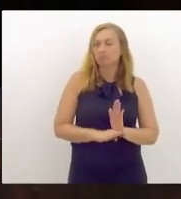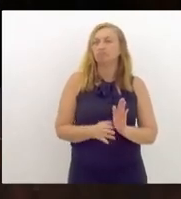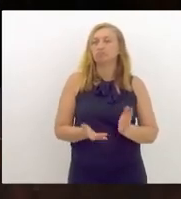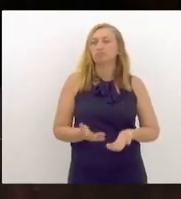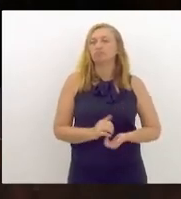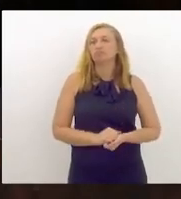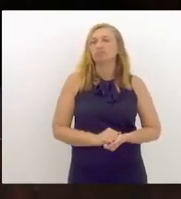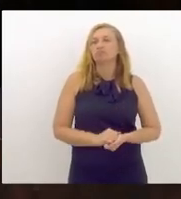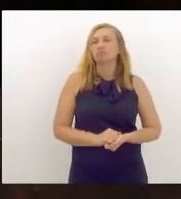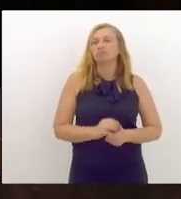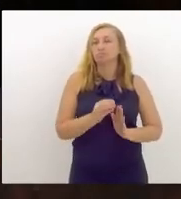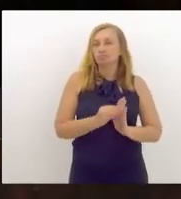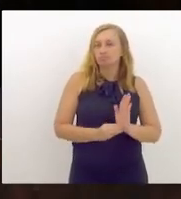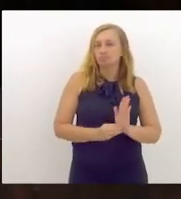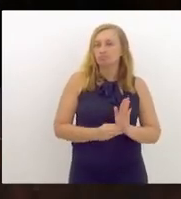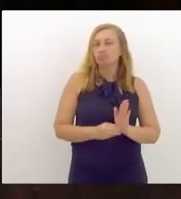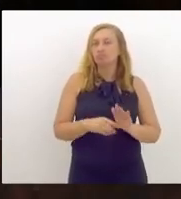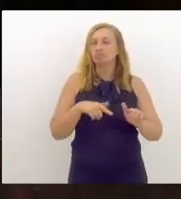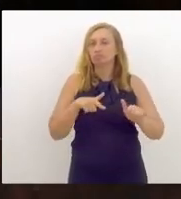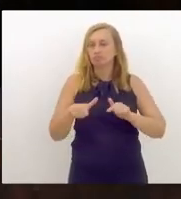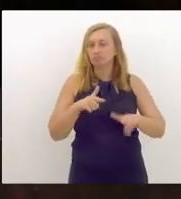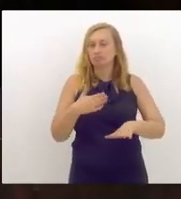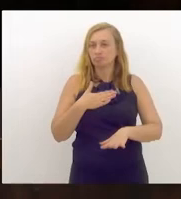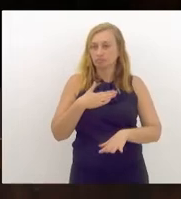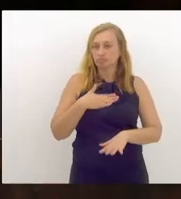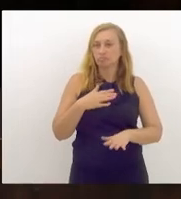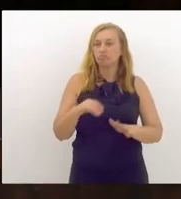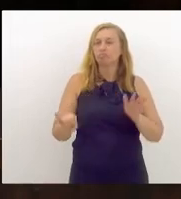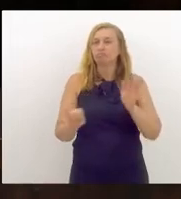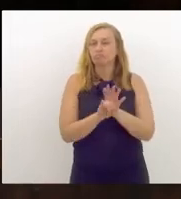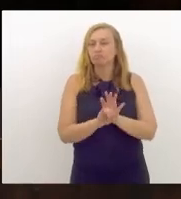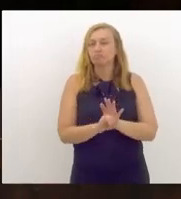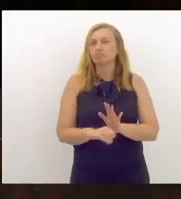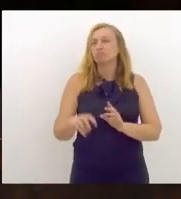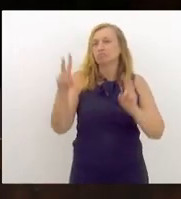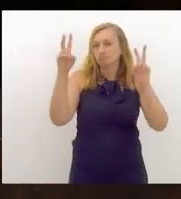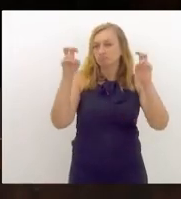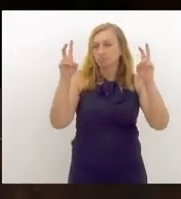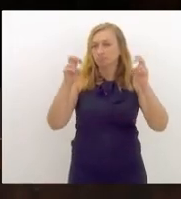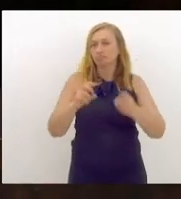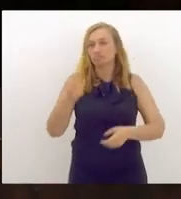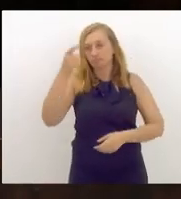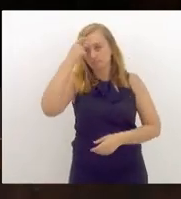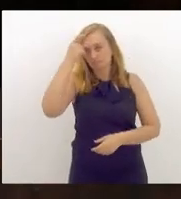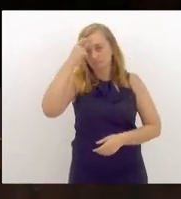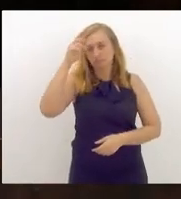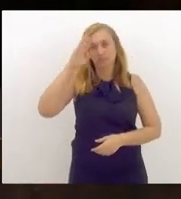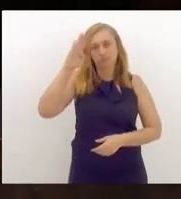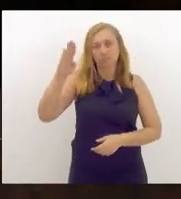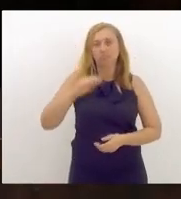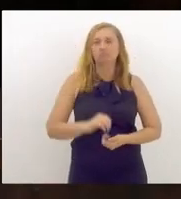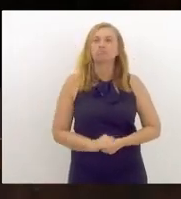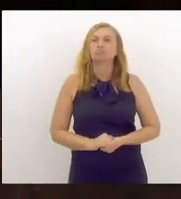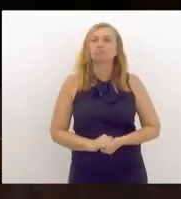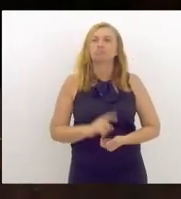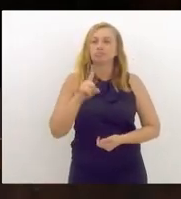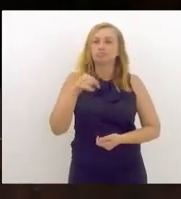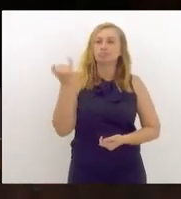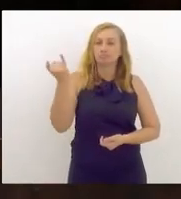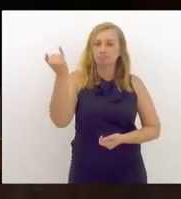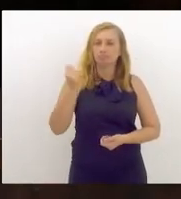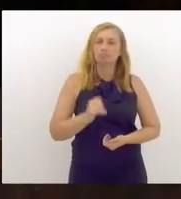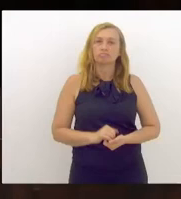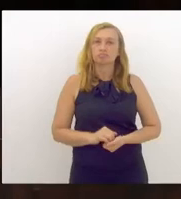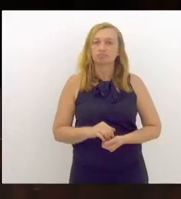Ofício até por pelo carro que ocupa mas também por identidade com esse tema o tema da memória é fundamental e é muito importante